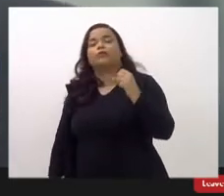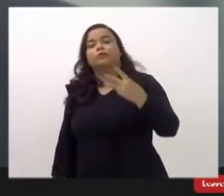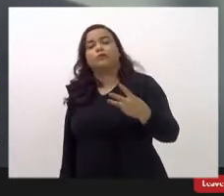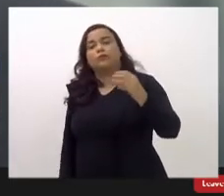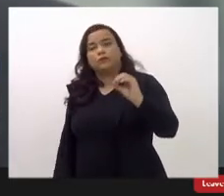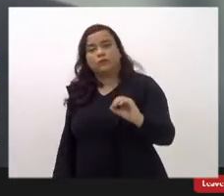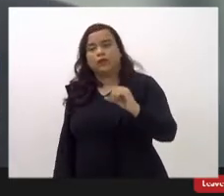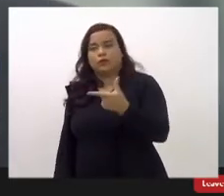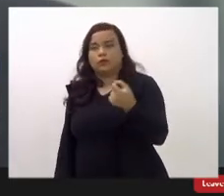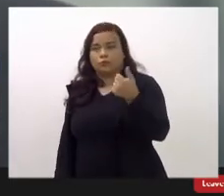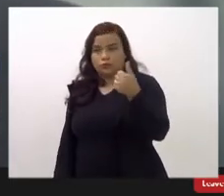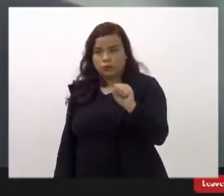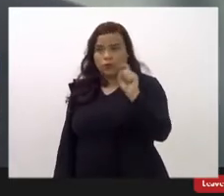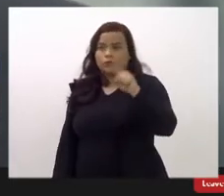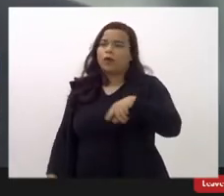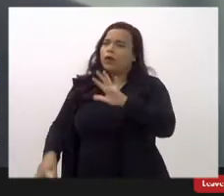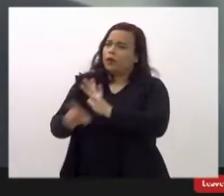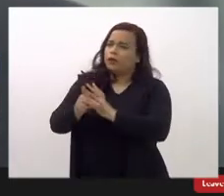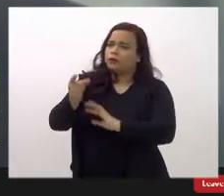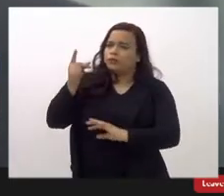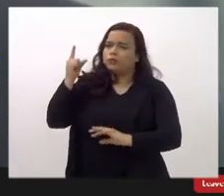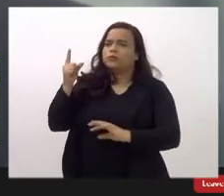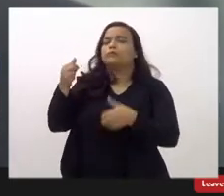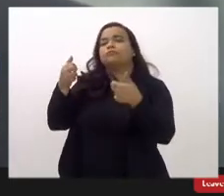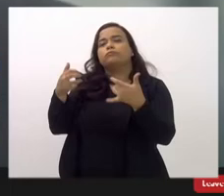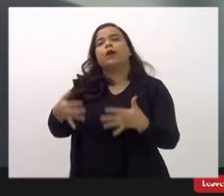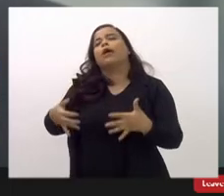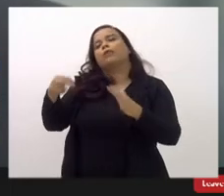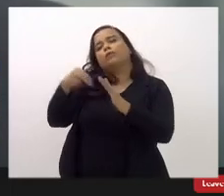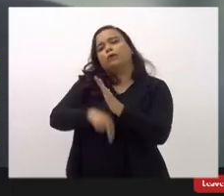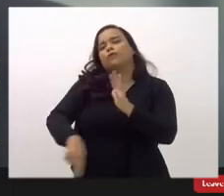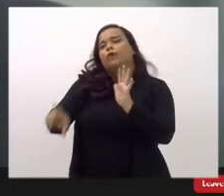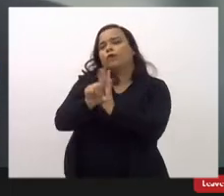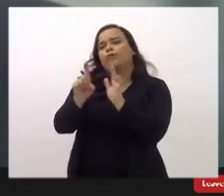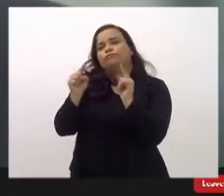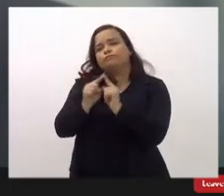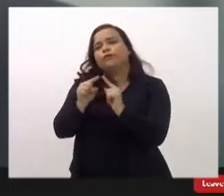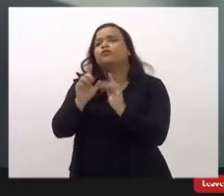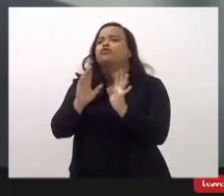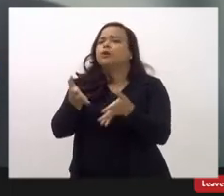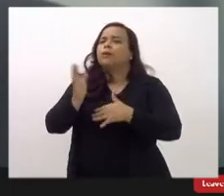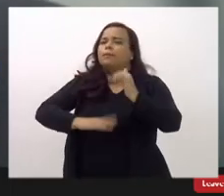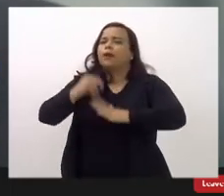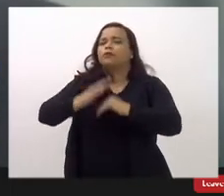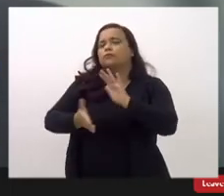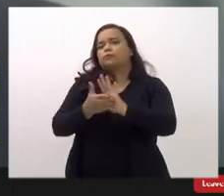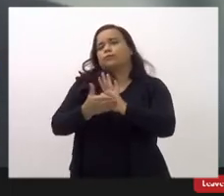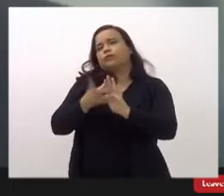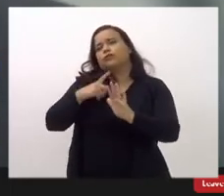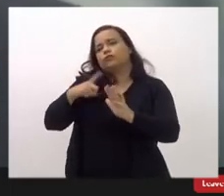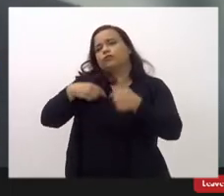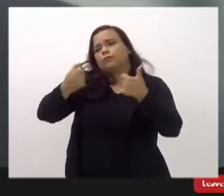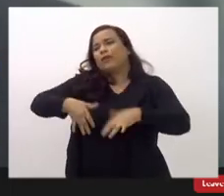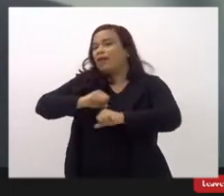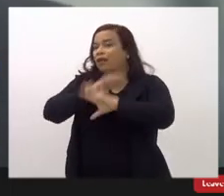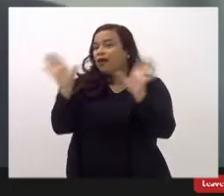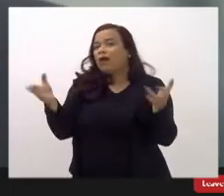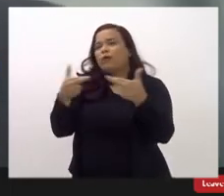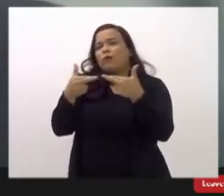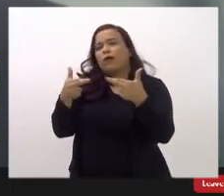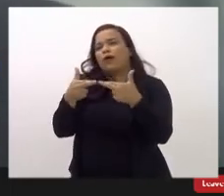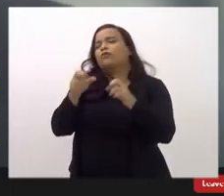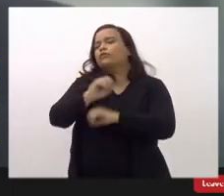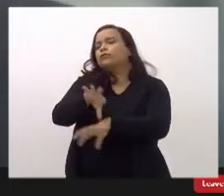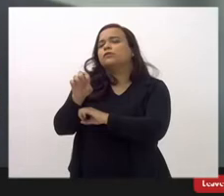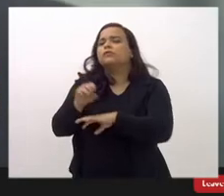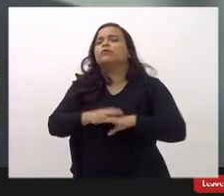de 2018, que é uma lei antiga, consagrou em nível legal aquilo que já era na prática ofertado, deixando claro que as redes de ensino municipal e